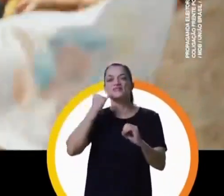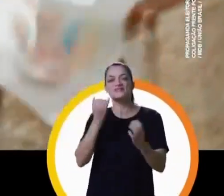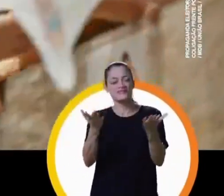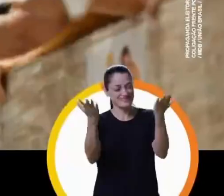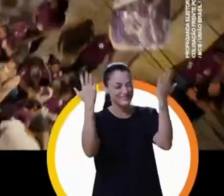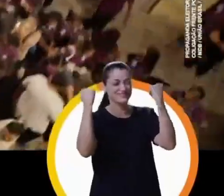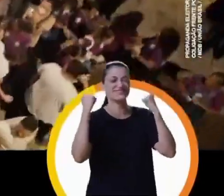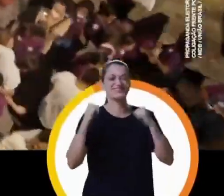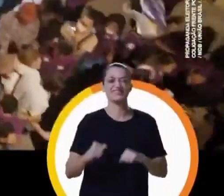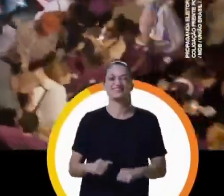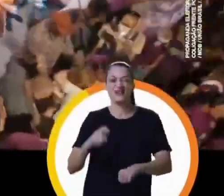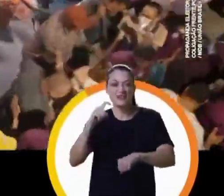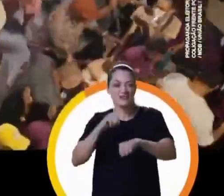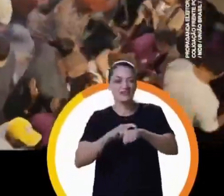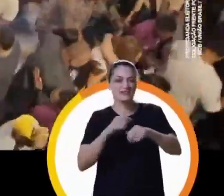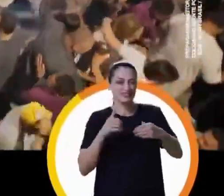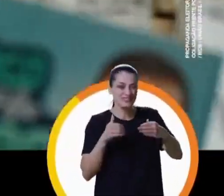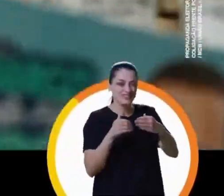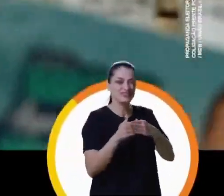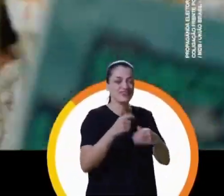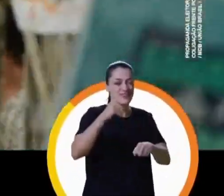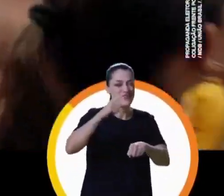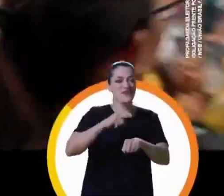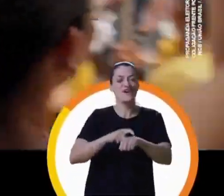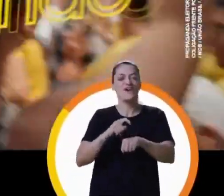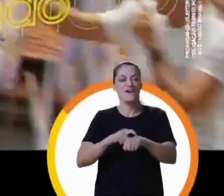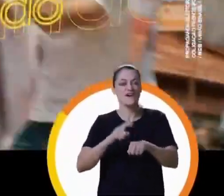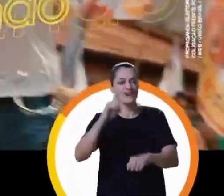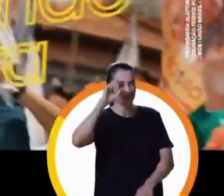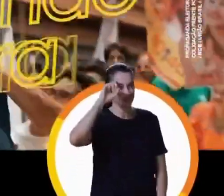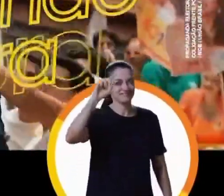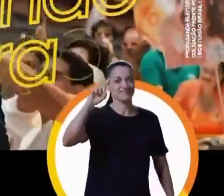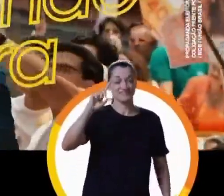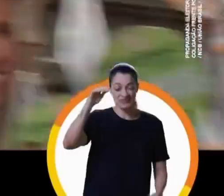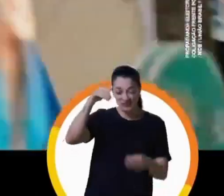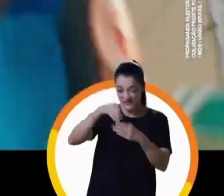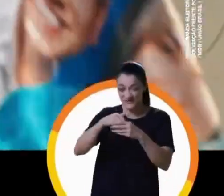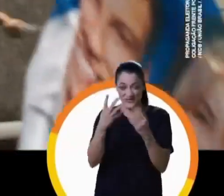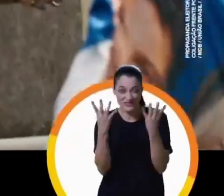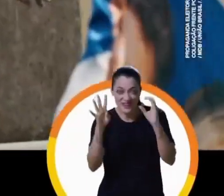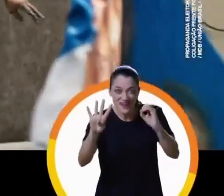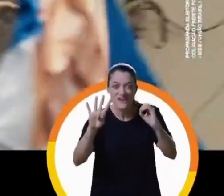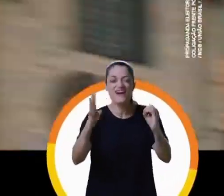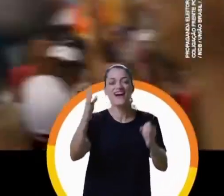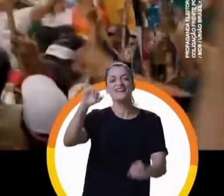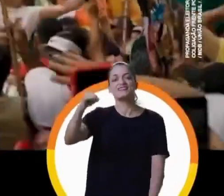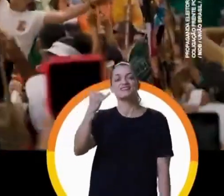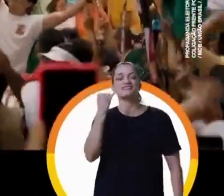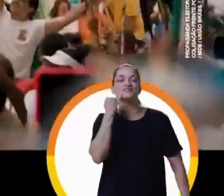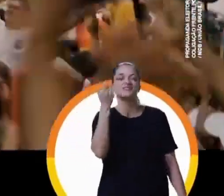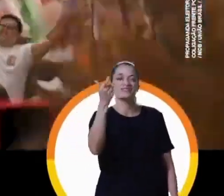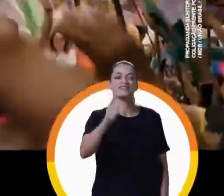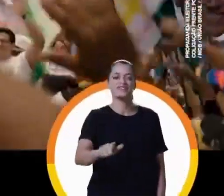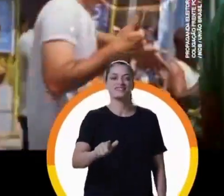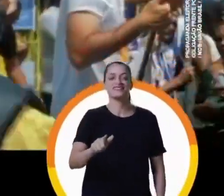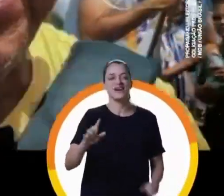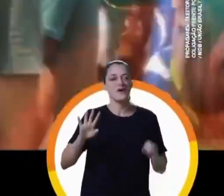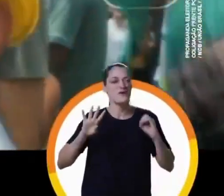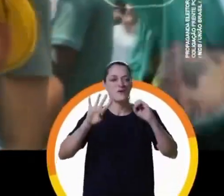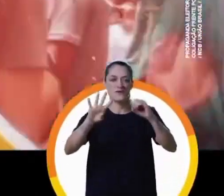Votar 40, com João vamos embora. Tá chegando o dia, tá chegando a hora de votar 40, com João vamos embora. Dia